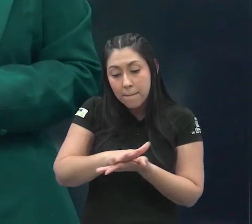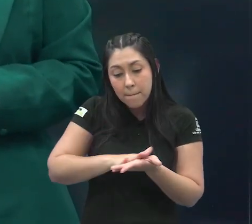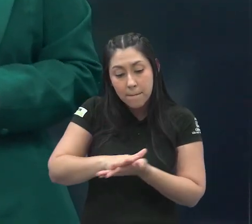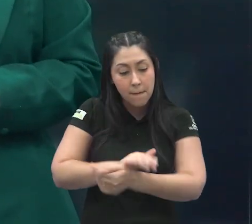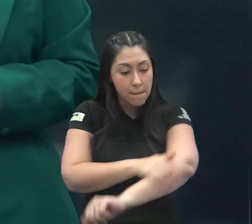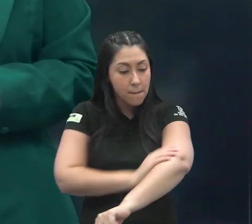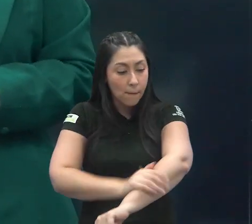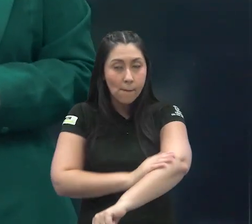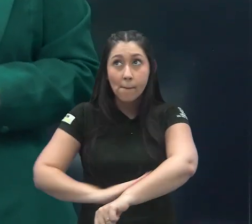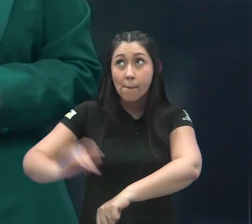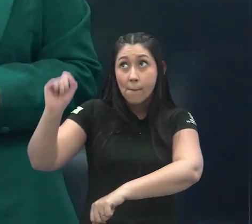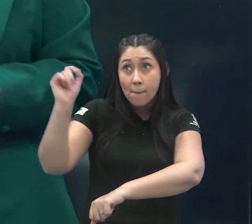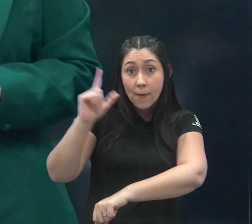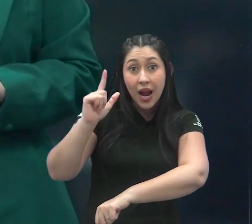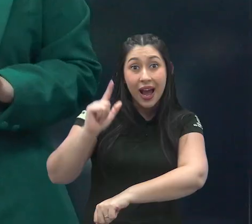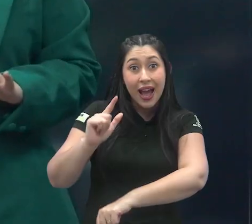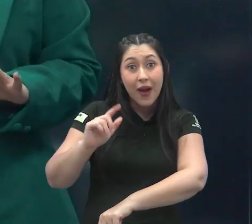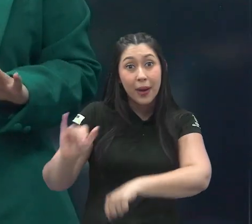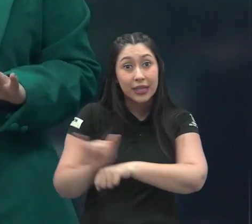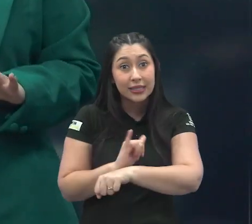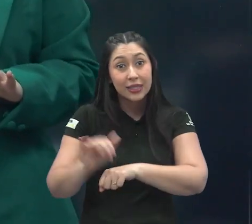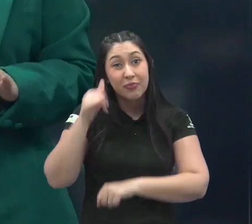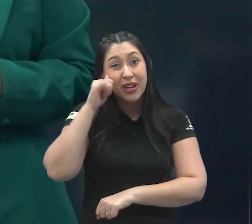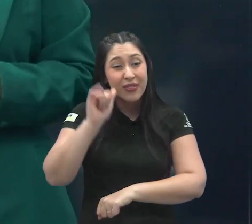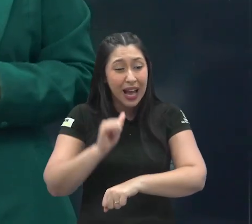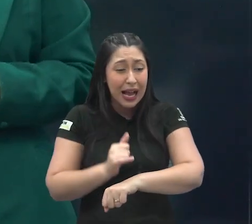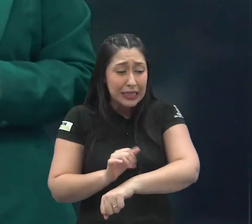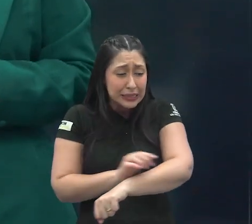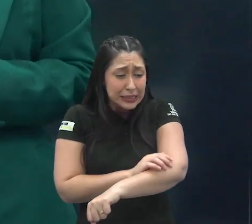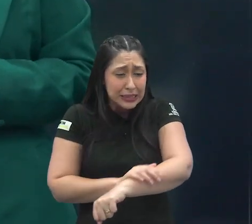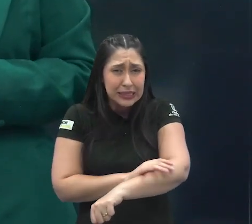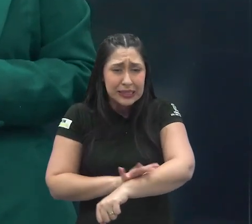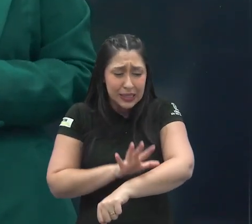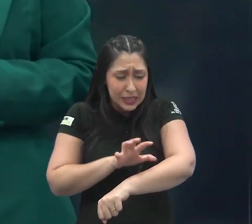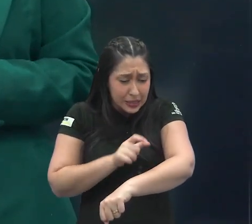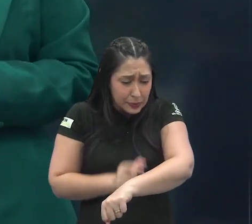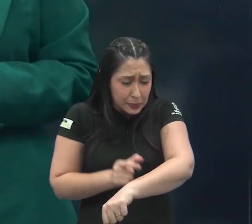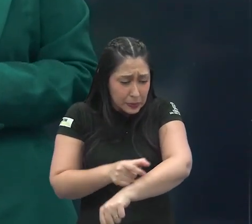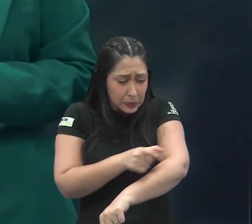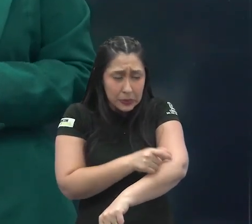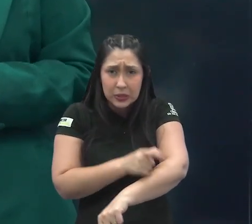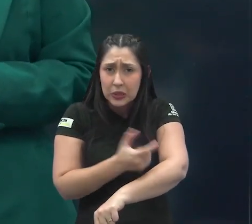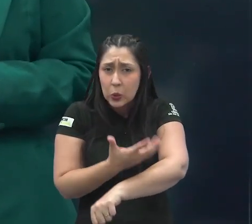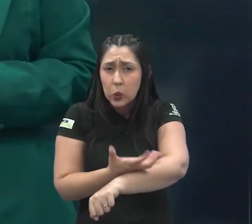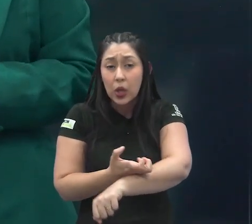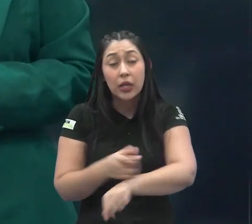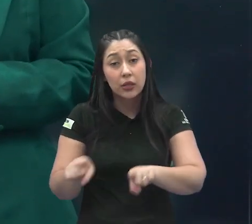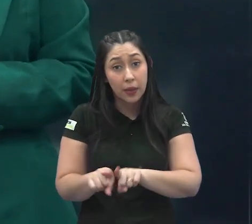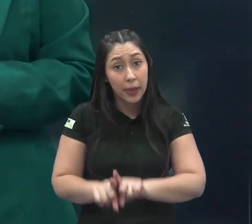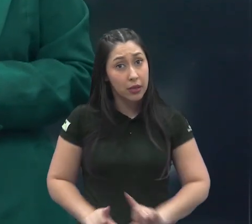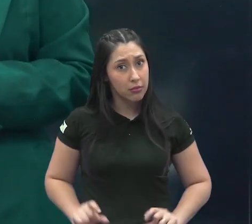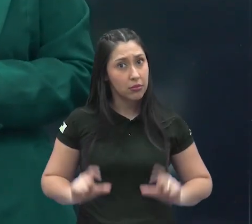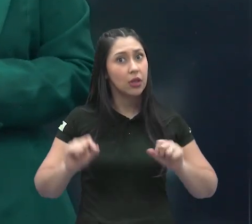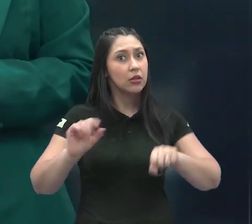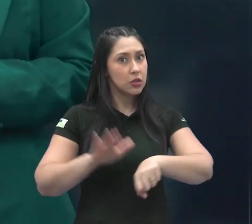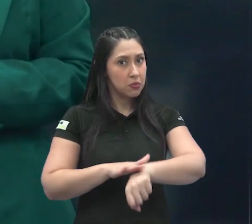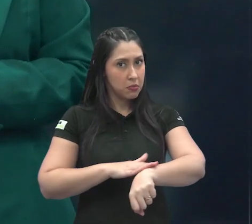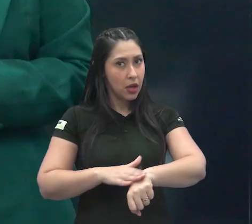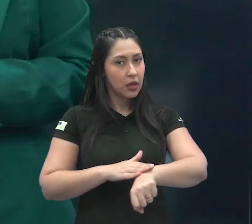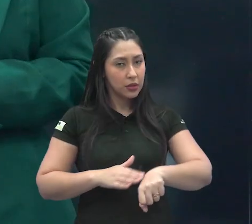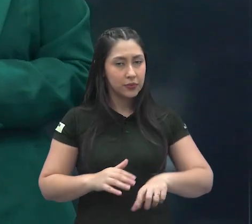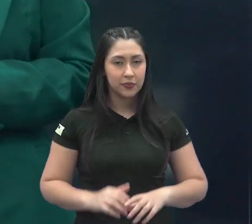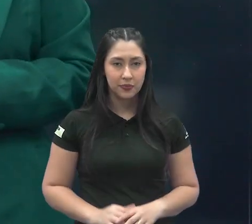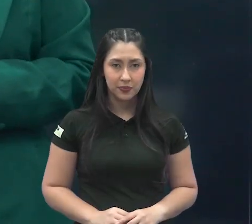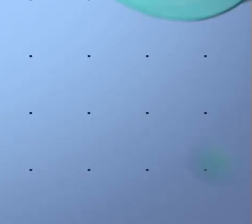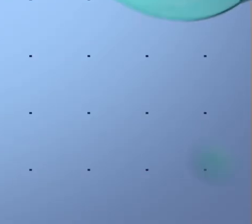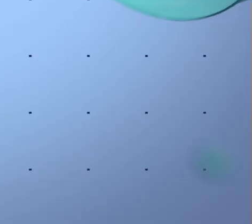diário do protetor solar é uma das principais formas de prevenção contra queimaduras, manchas, envelhecimento precoce e até